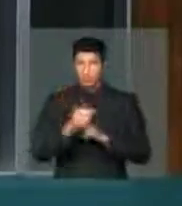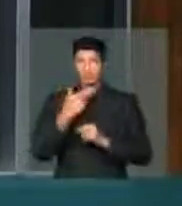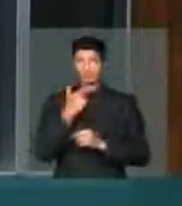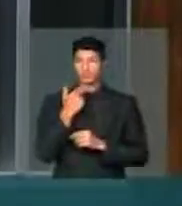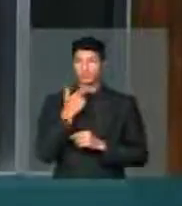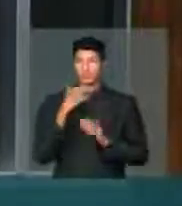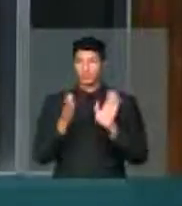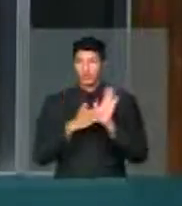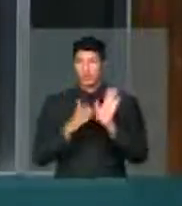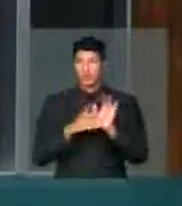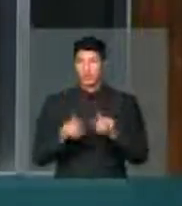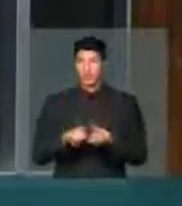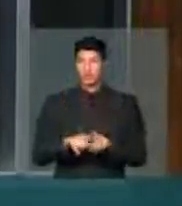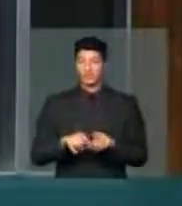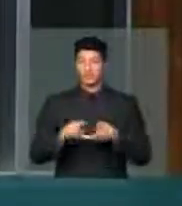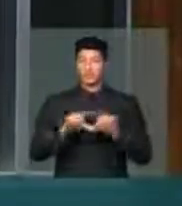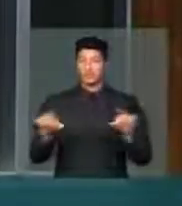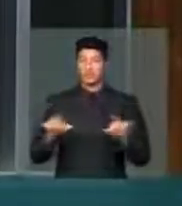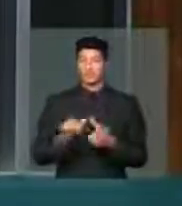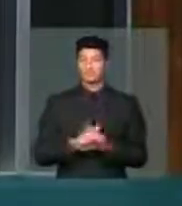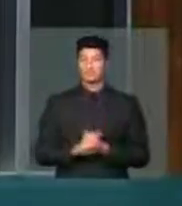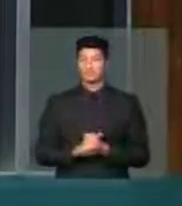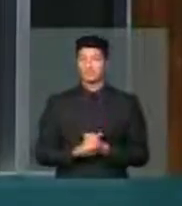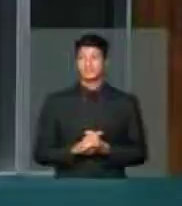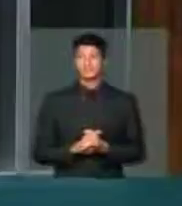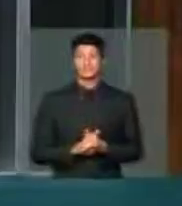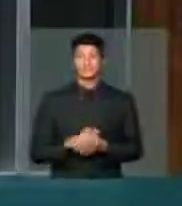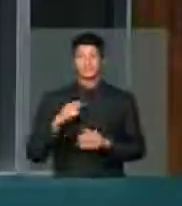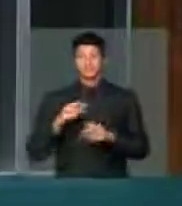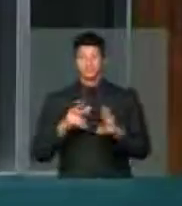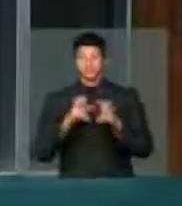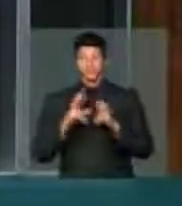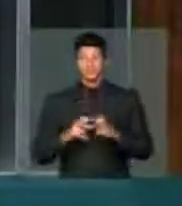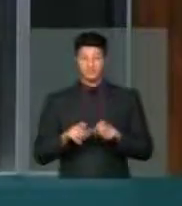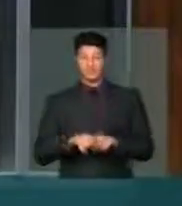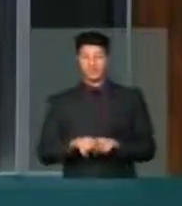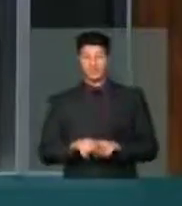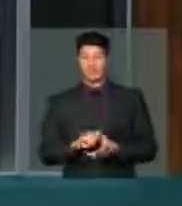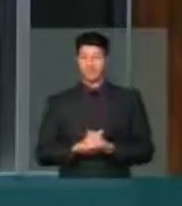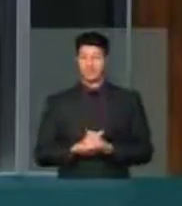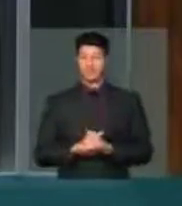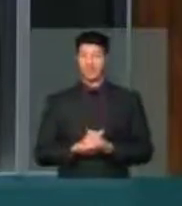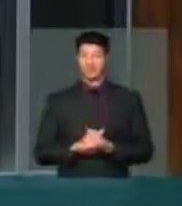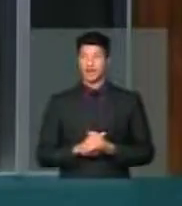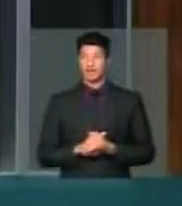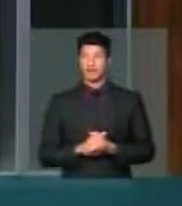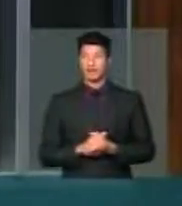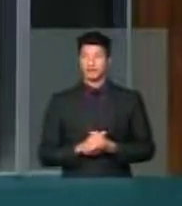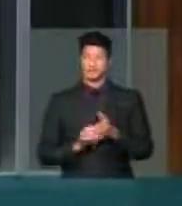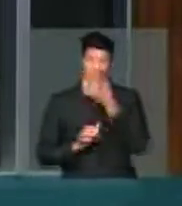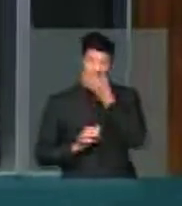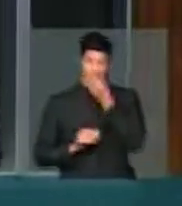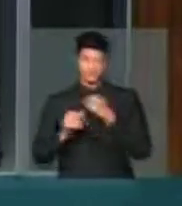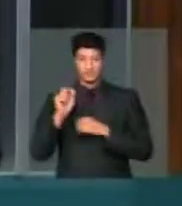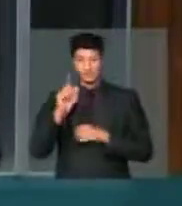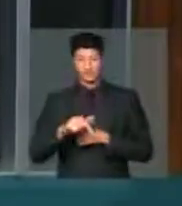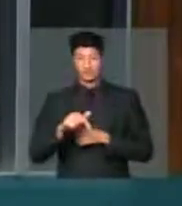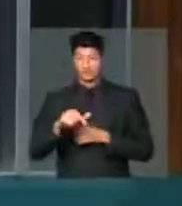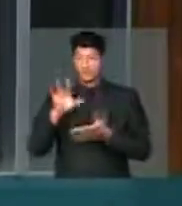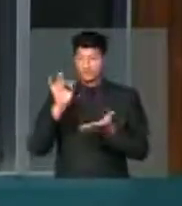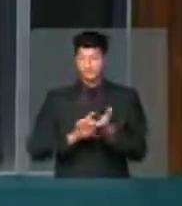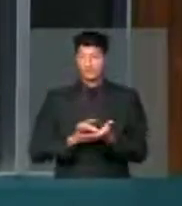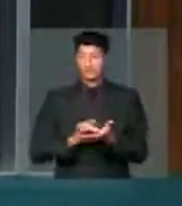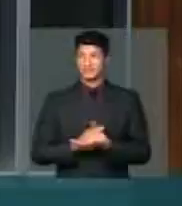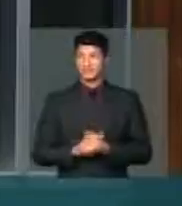pode tratar essa violência apenas com medidas persecutórias, com um sentimento de vingança que se é